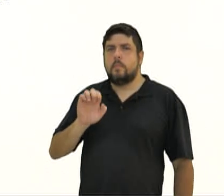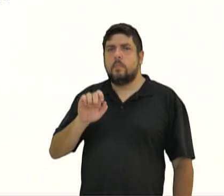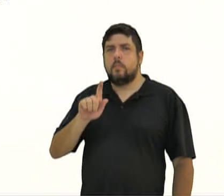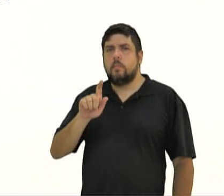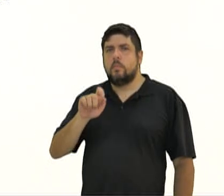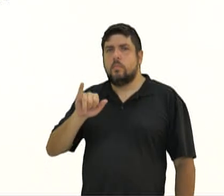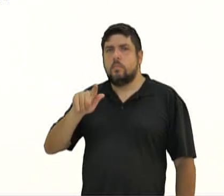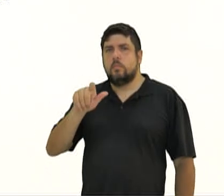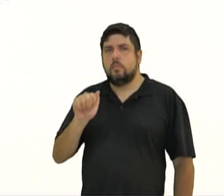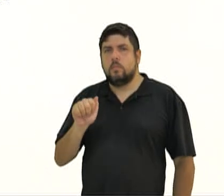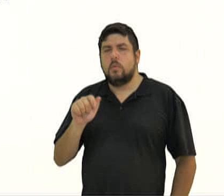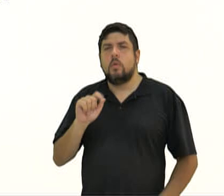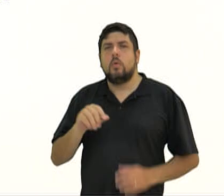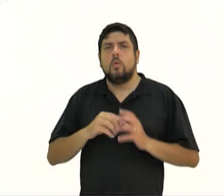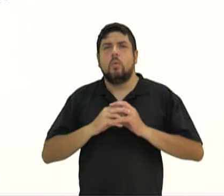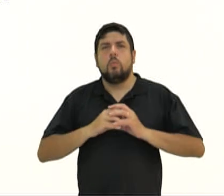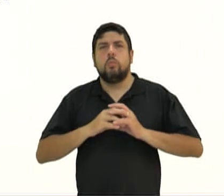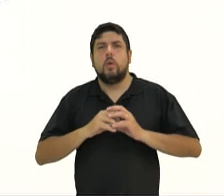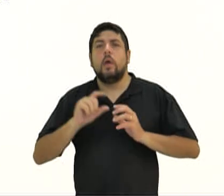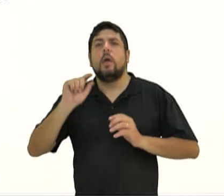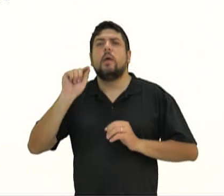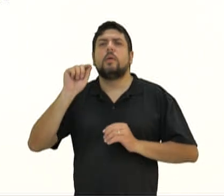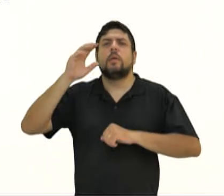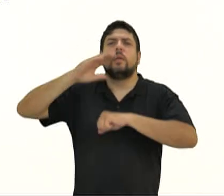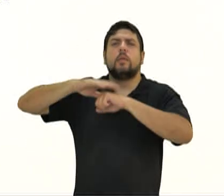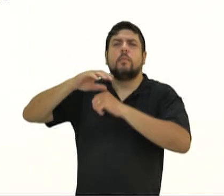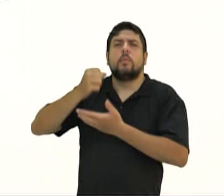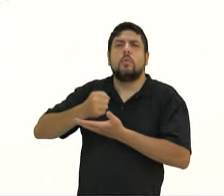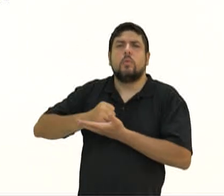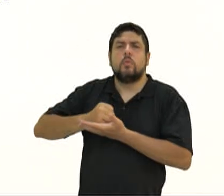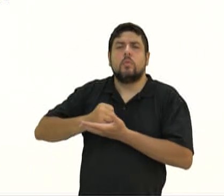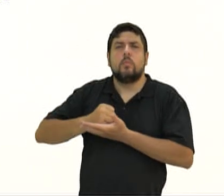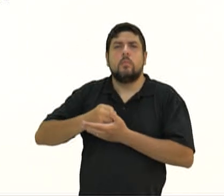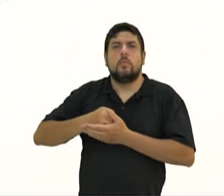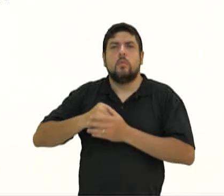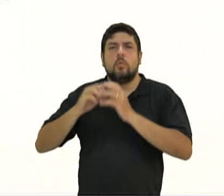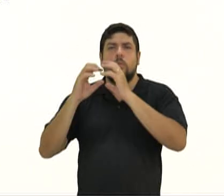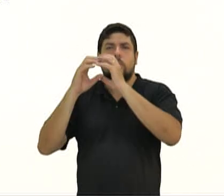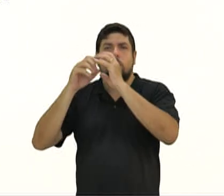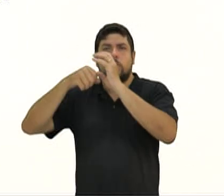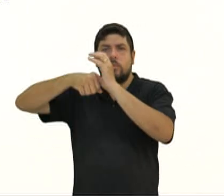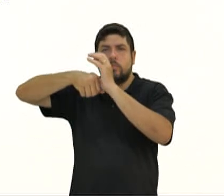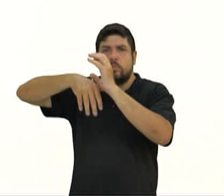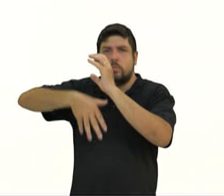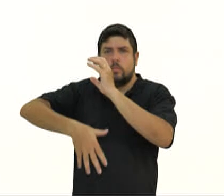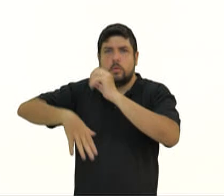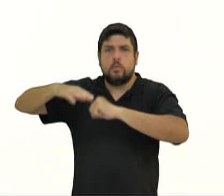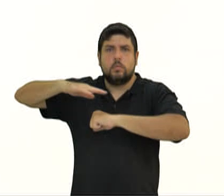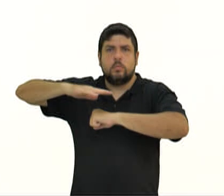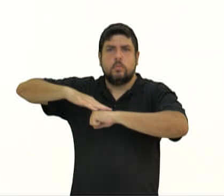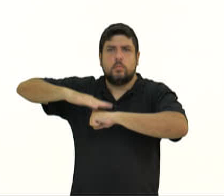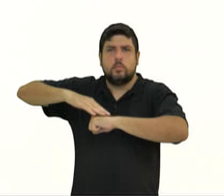controla? Sistema nervoso autônomo. Autônomo, não depende da nossa vontade.